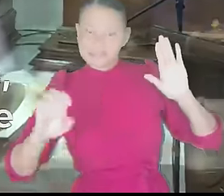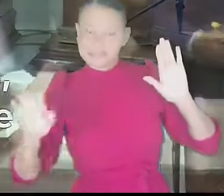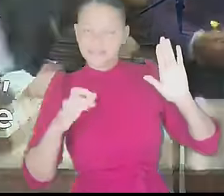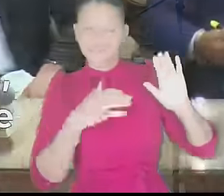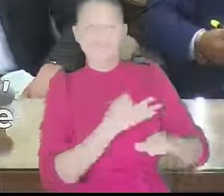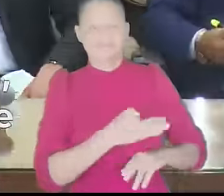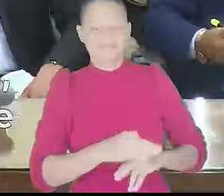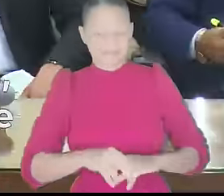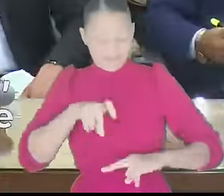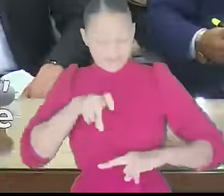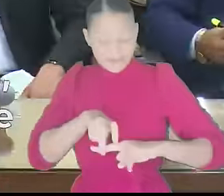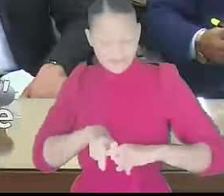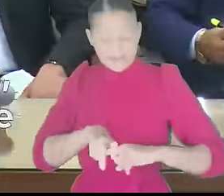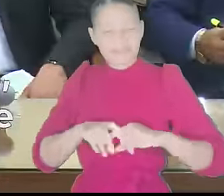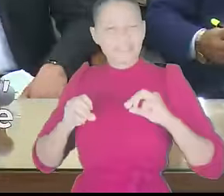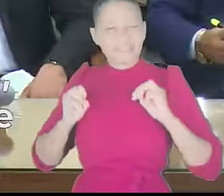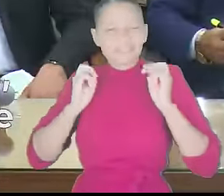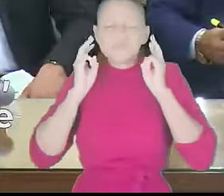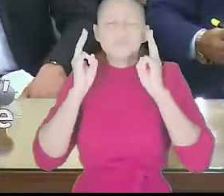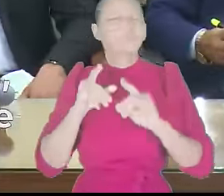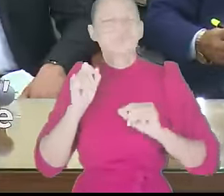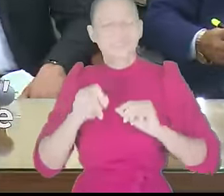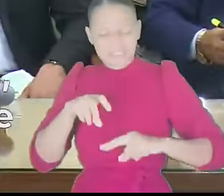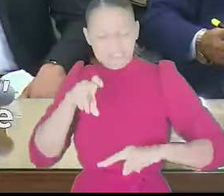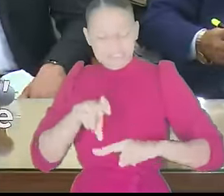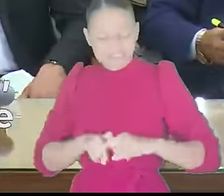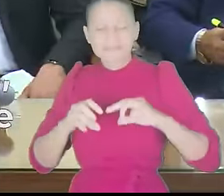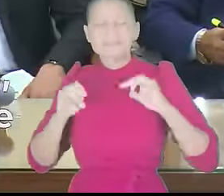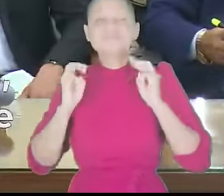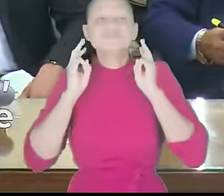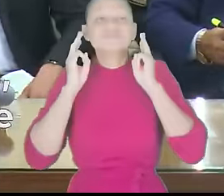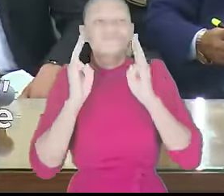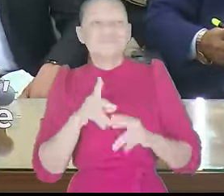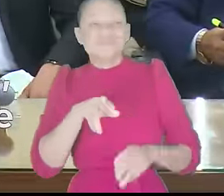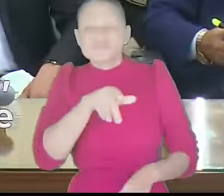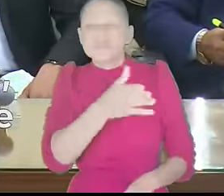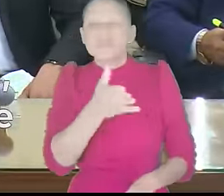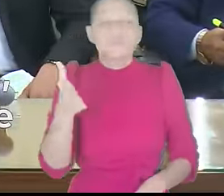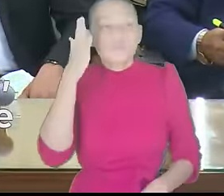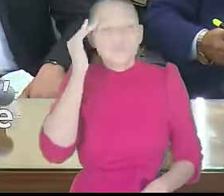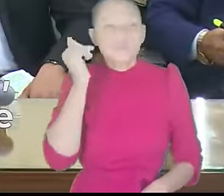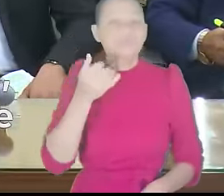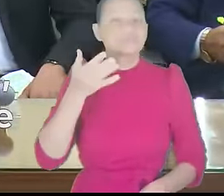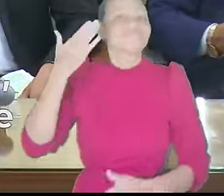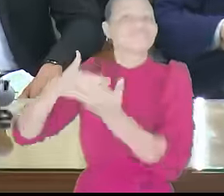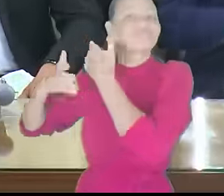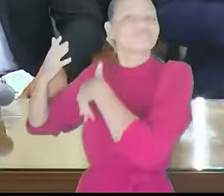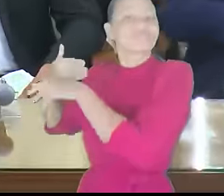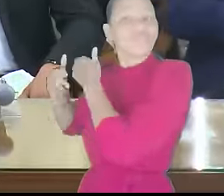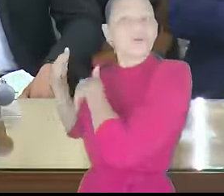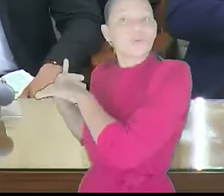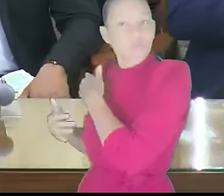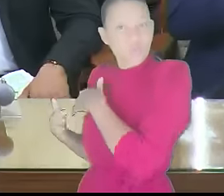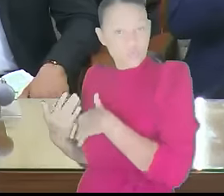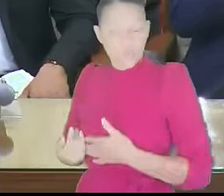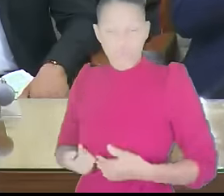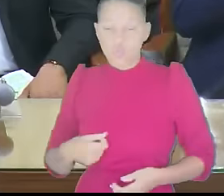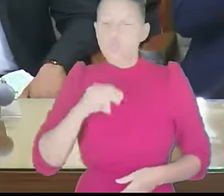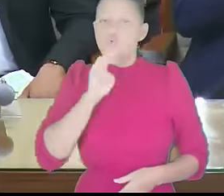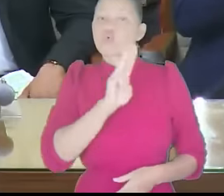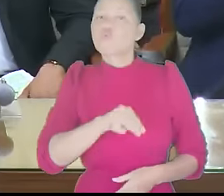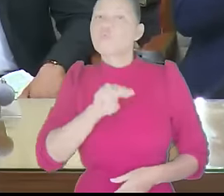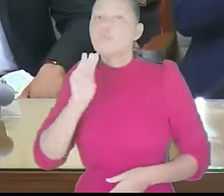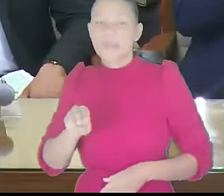Moisés... Pastor, o que é a cadeira de Moisés? A cadeira de Moisés, os irmãos sabem que nos tempos antigos, os mestres